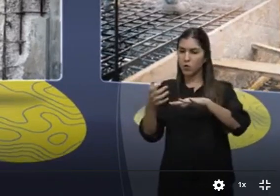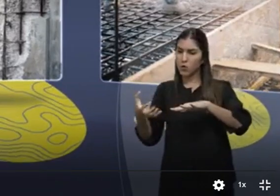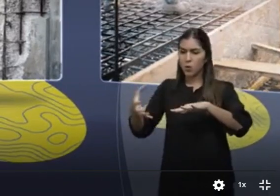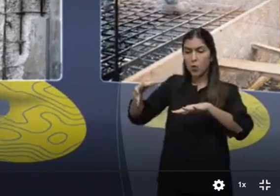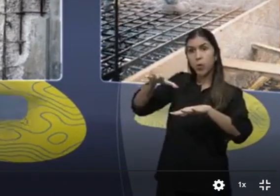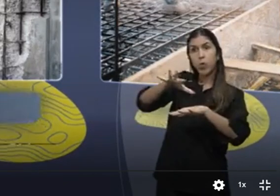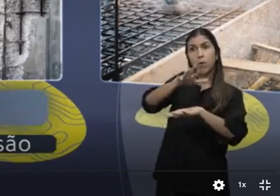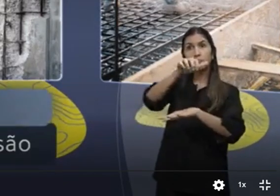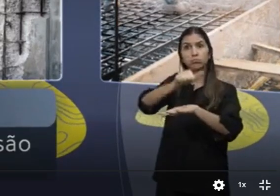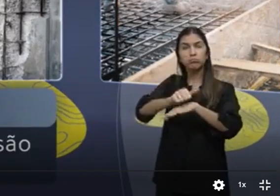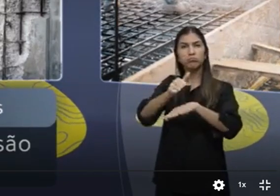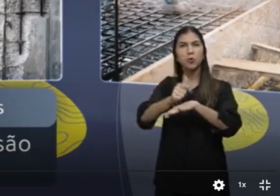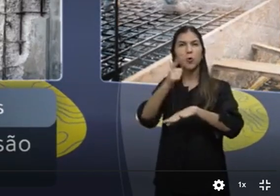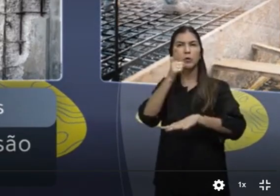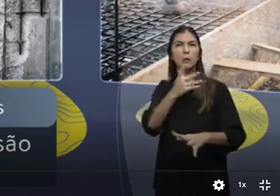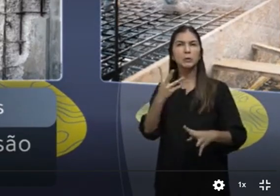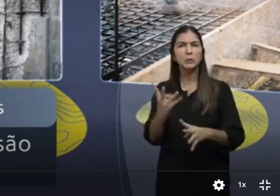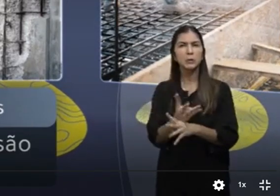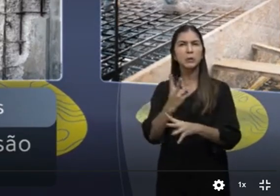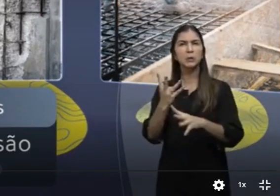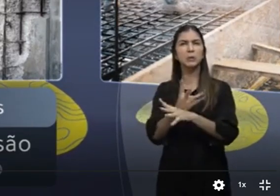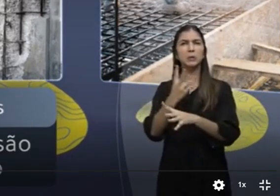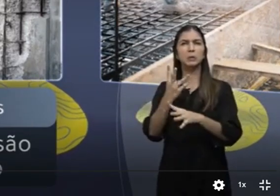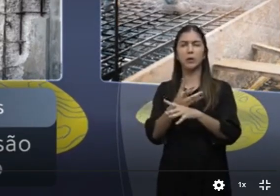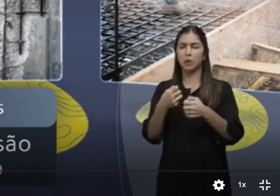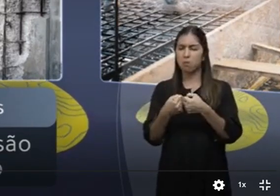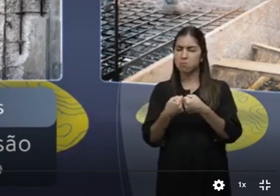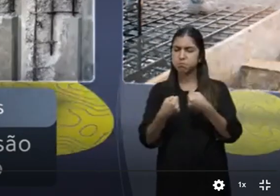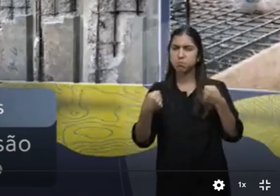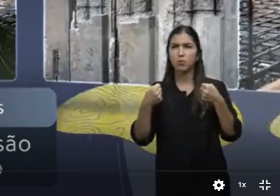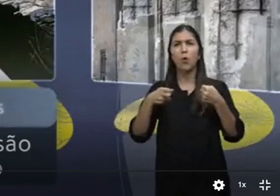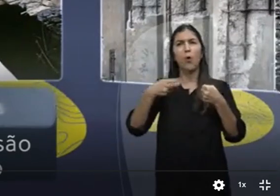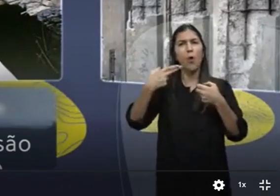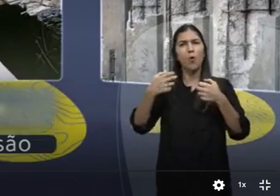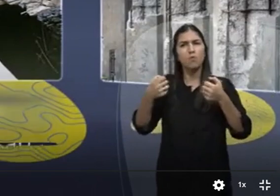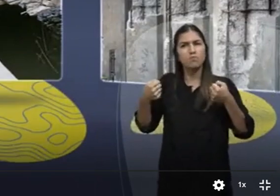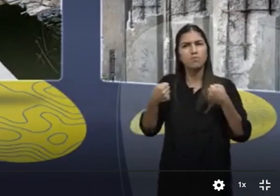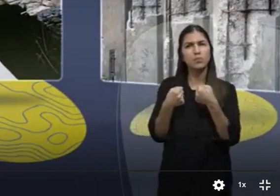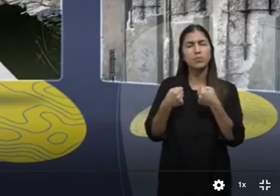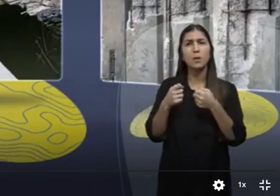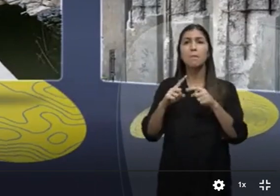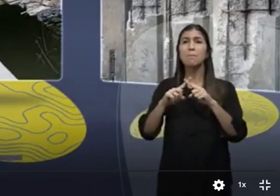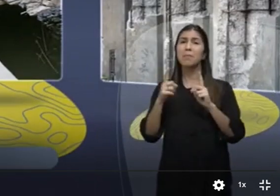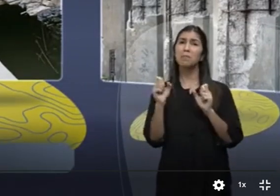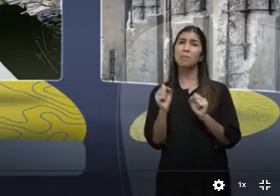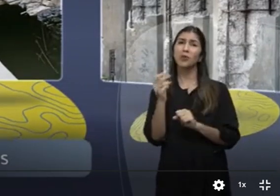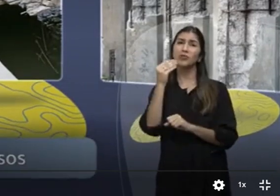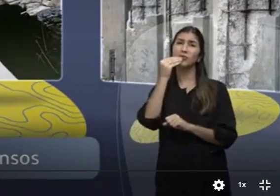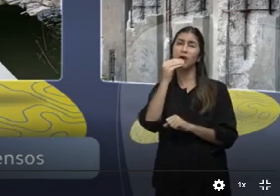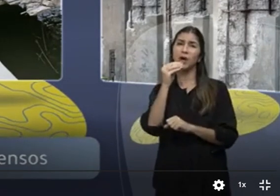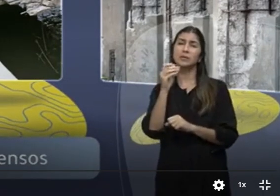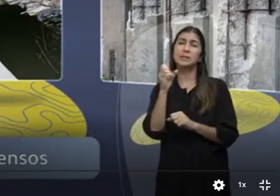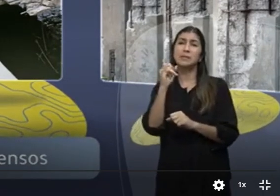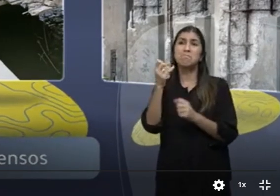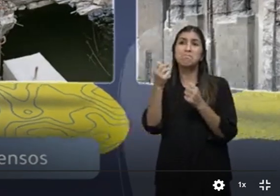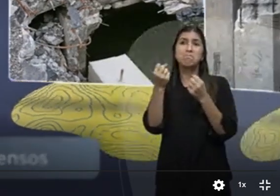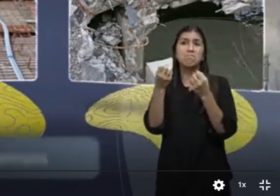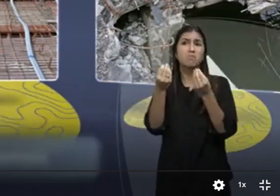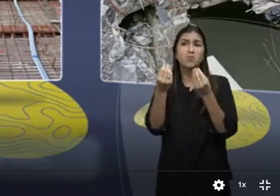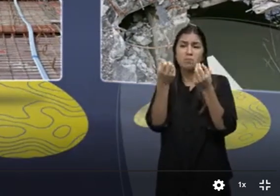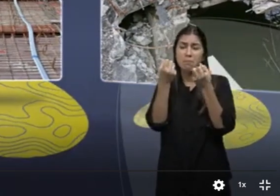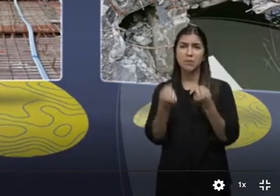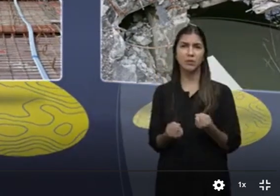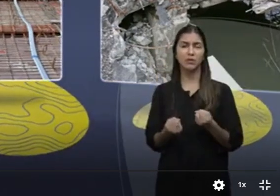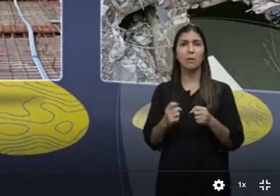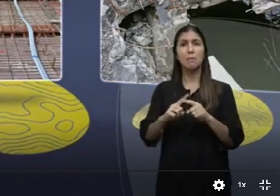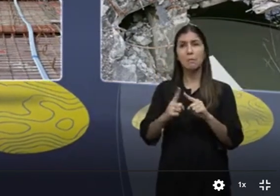a resistência às tensões de compressão e de tração de cada peça, mas ainda podem ser frágeis a esforços muito intensos. E